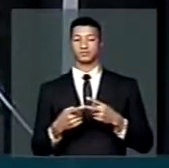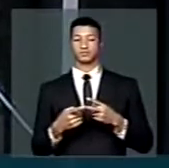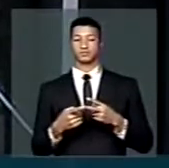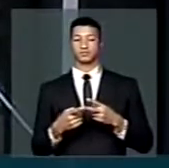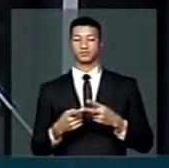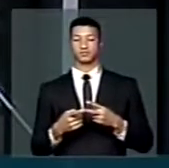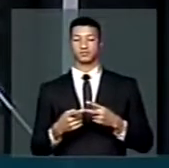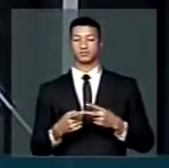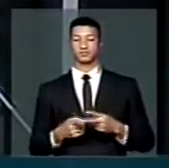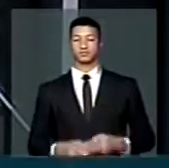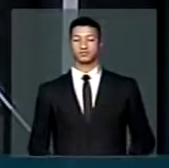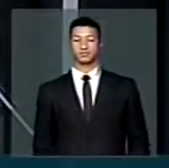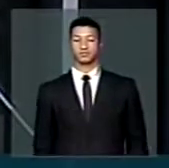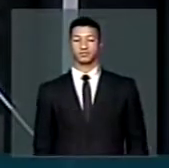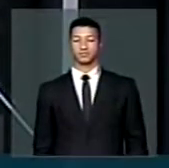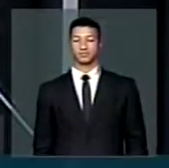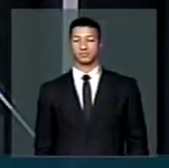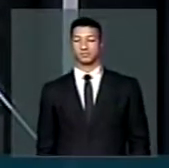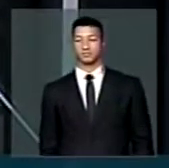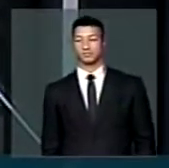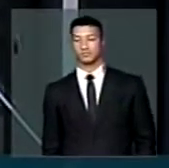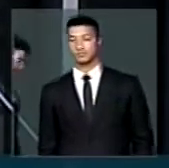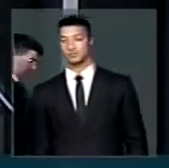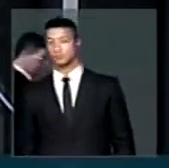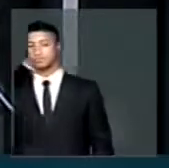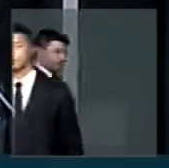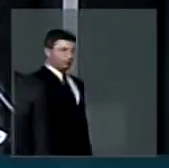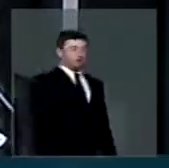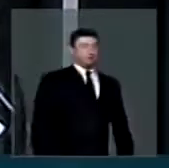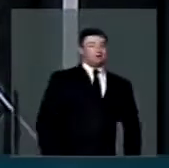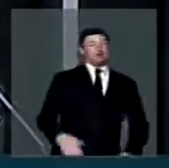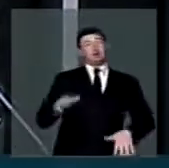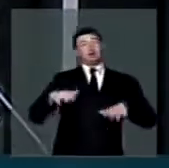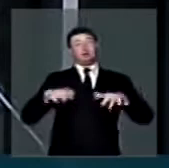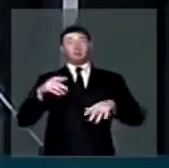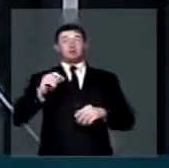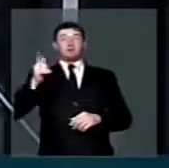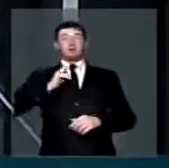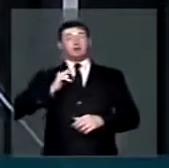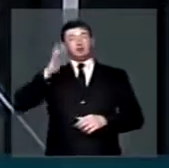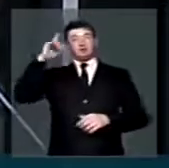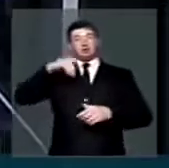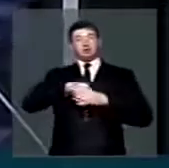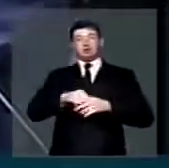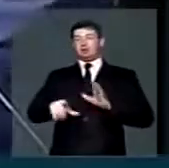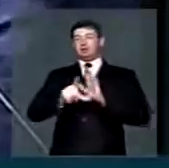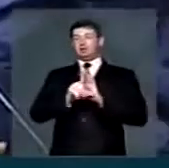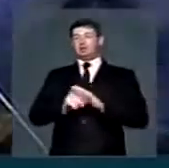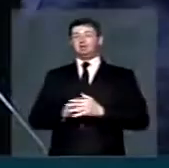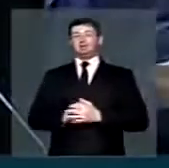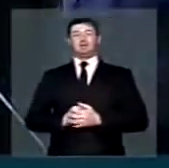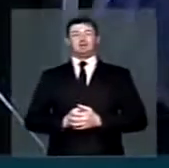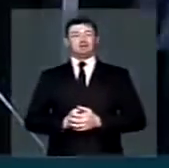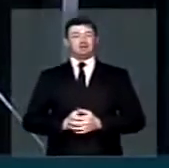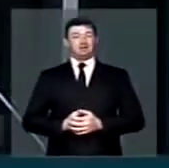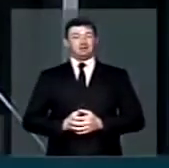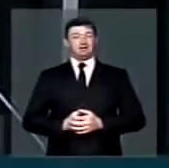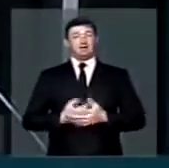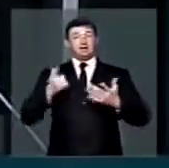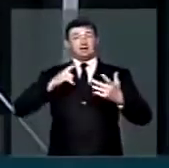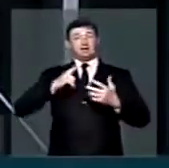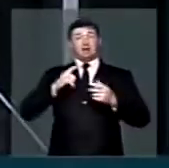cargo, função pública ou mandato eletivo, nas hipóteses previstas em lei. E essas hipóteses estão